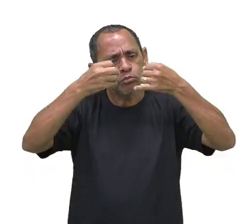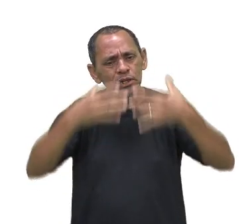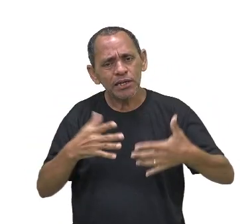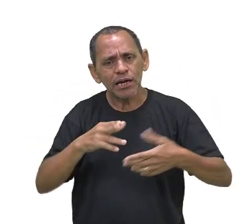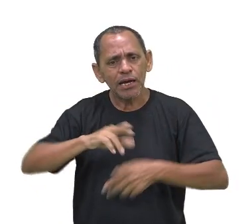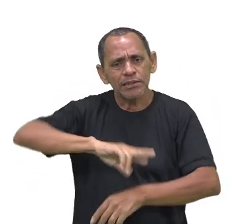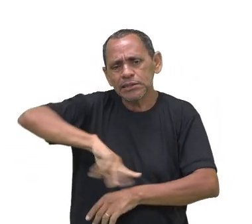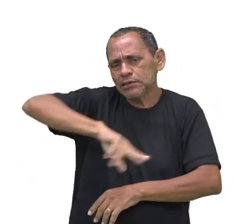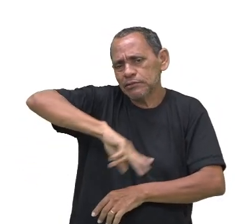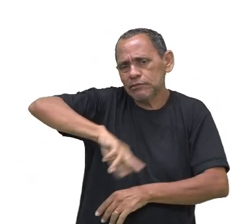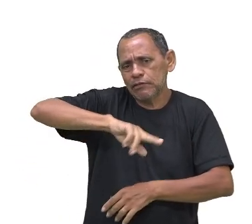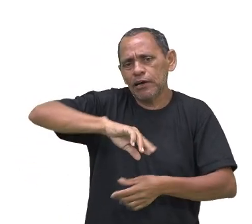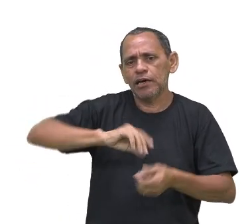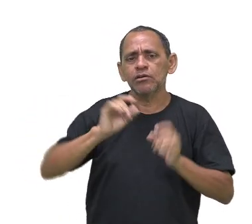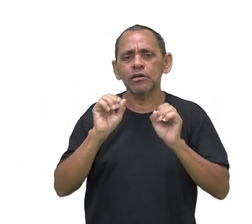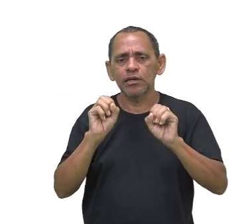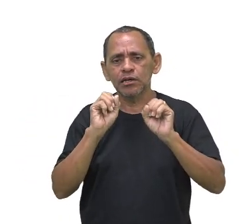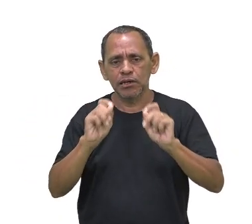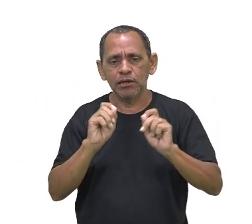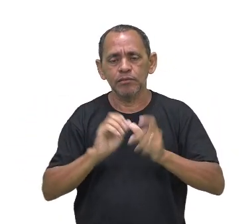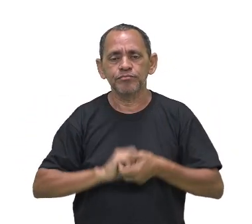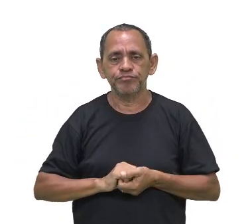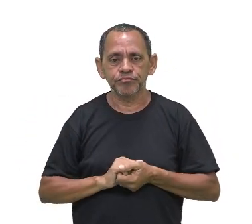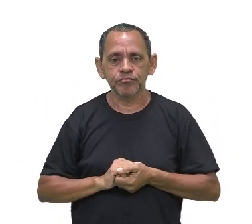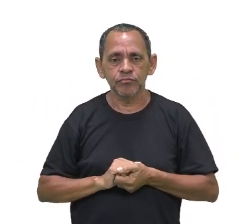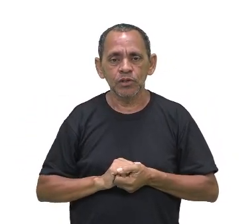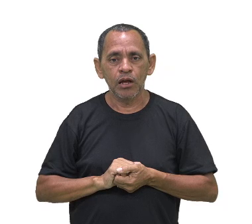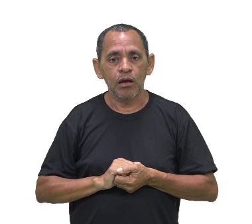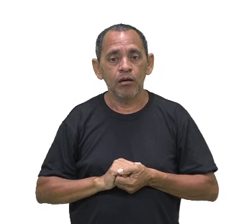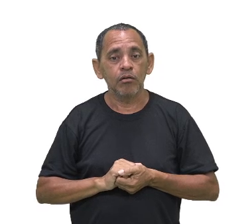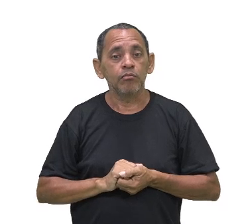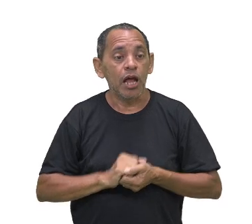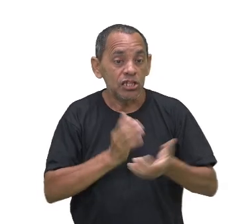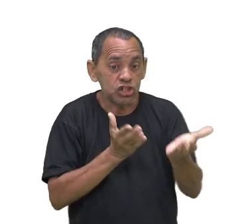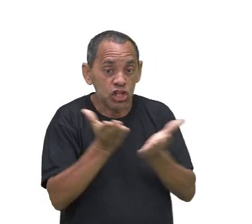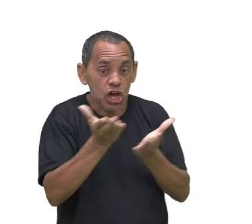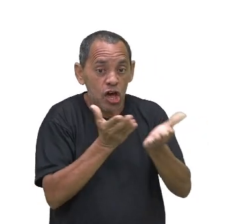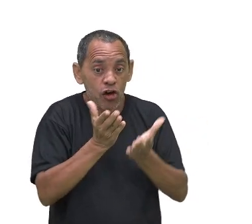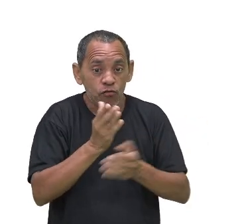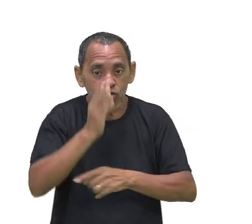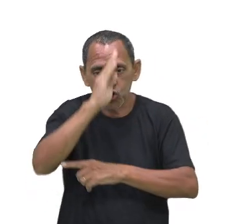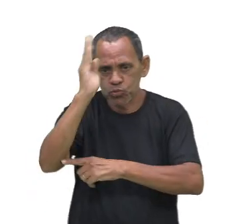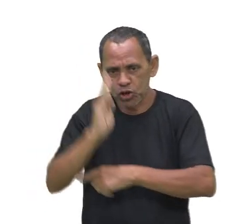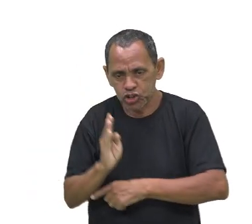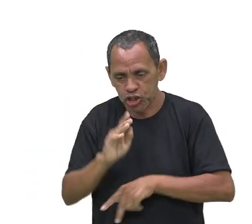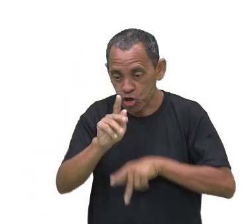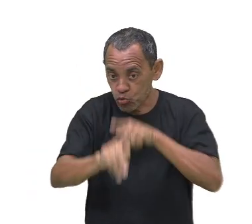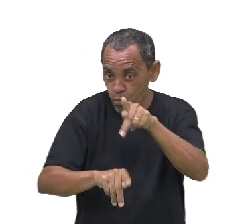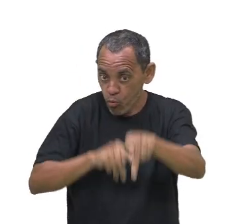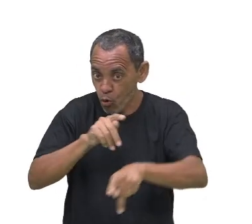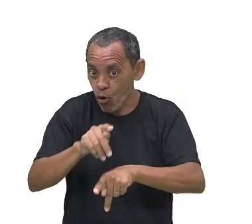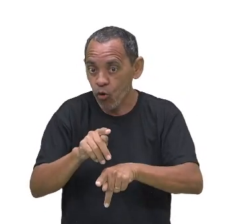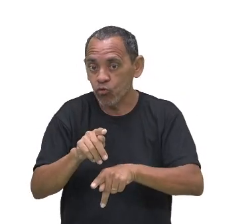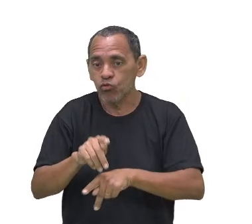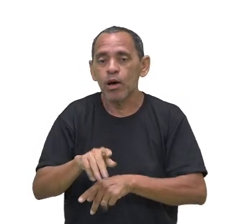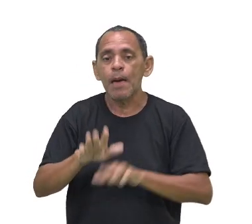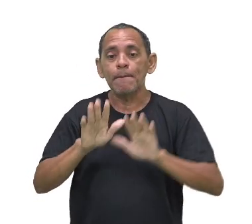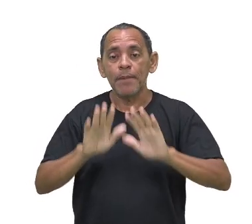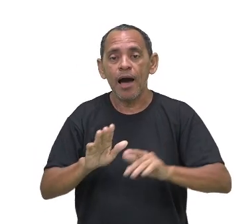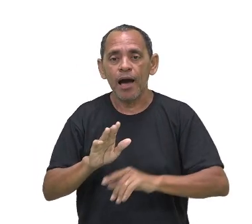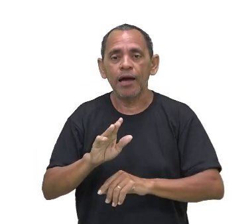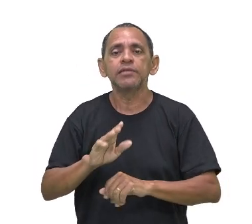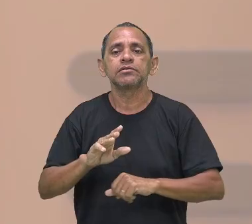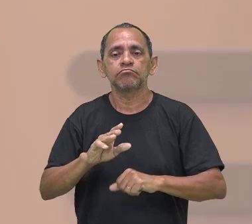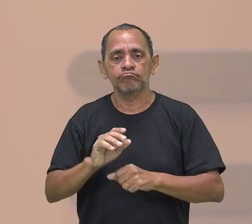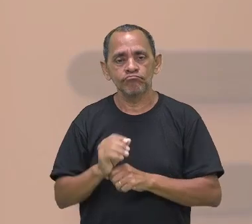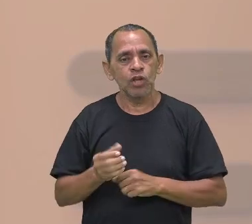para atender os brasileiros, mas era para atender às exigências do mercado europeu.